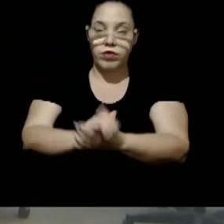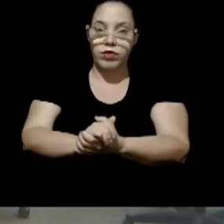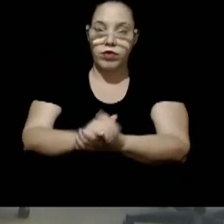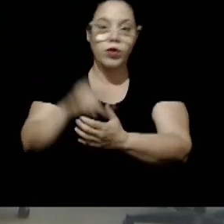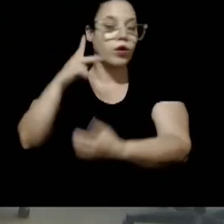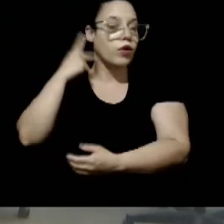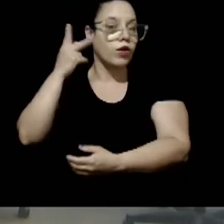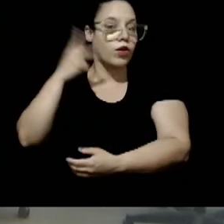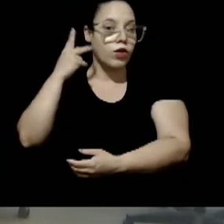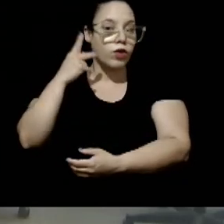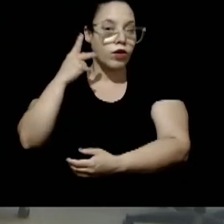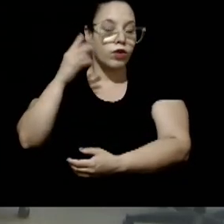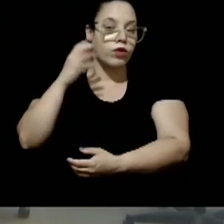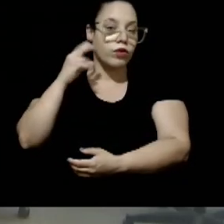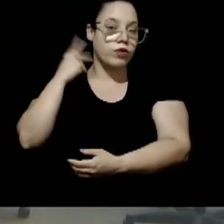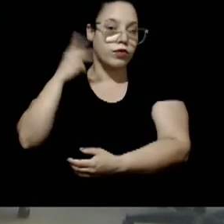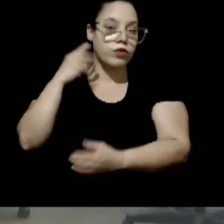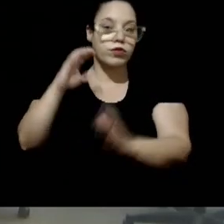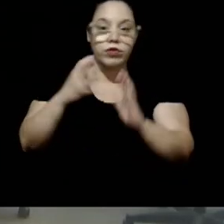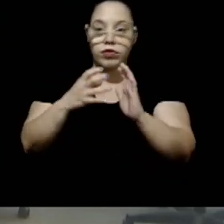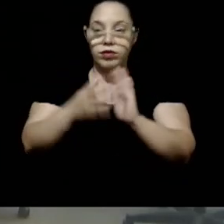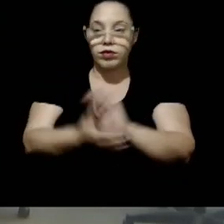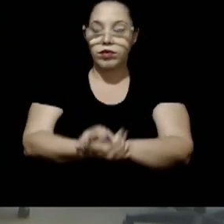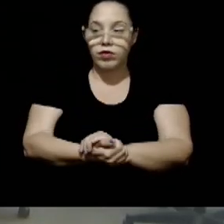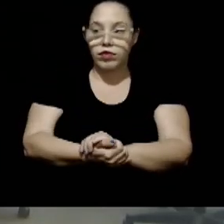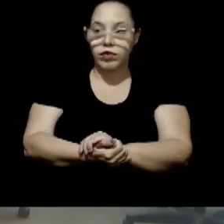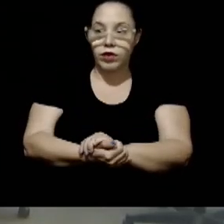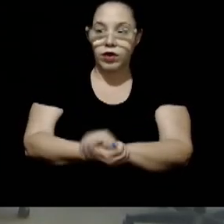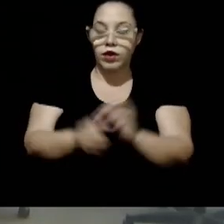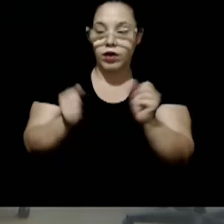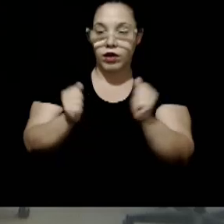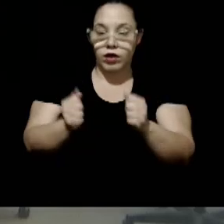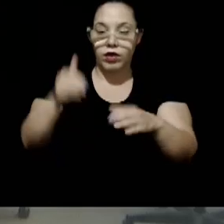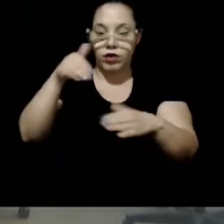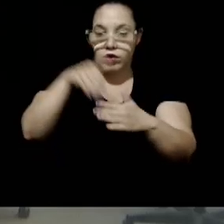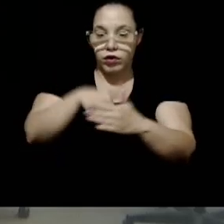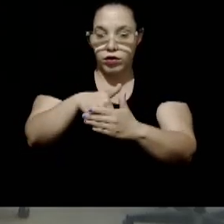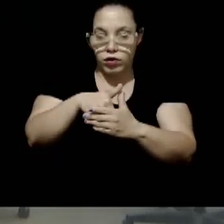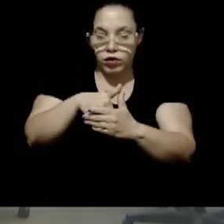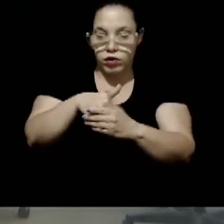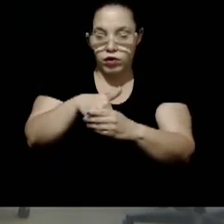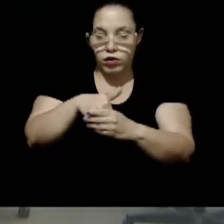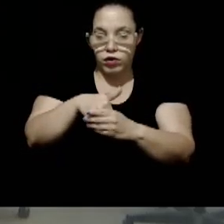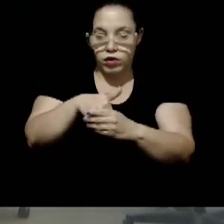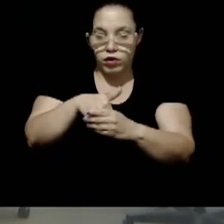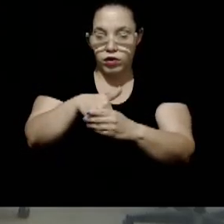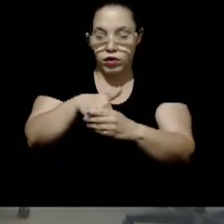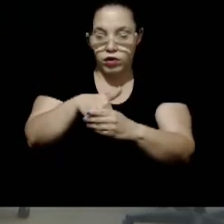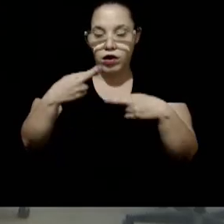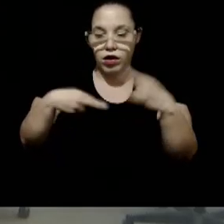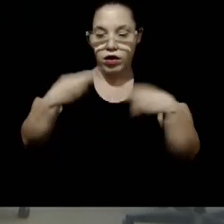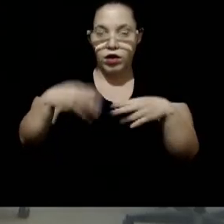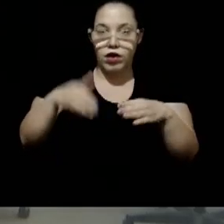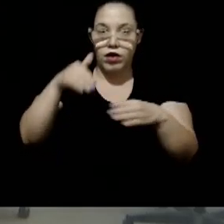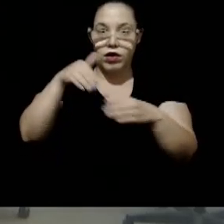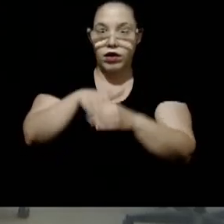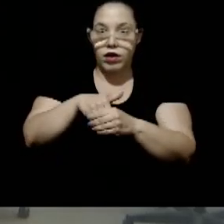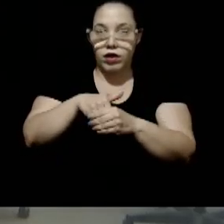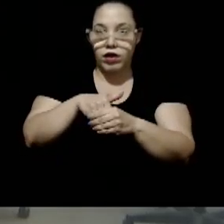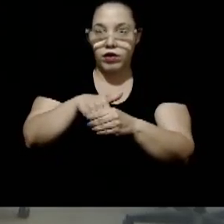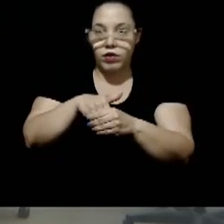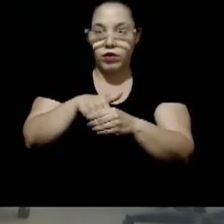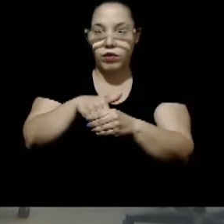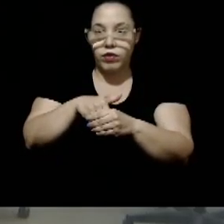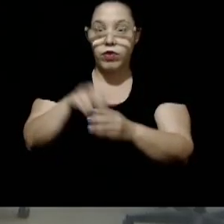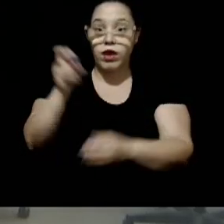parlamentares e a possível votação né análise primeiro e depois a votação de cinco